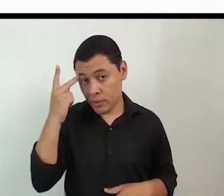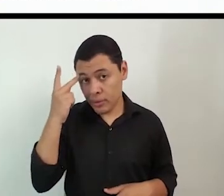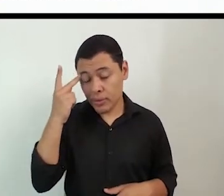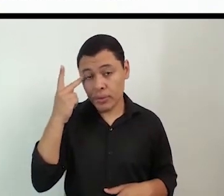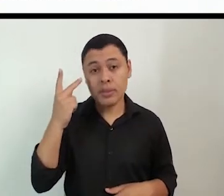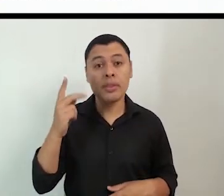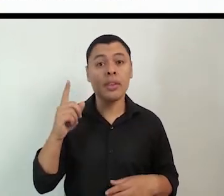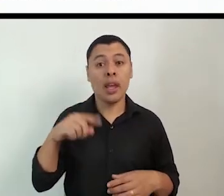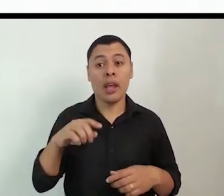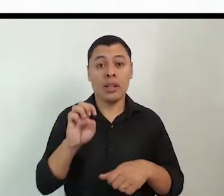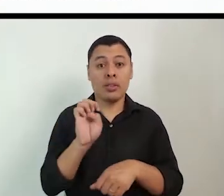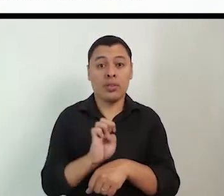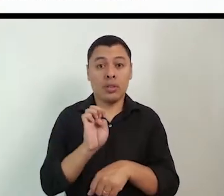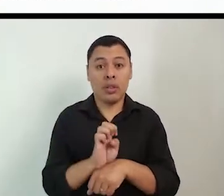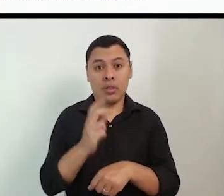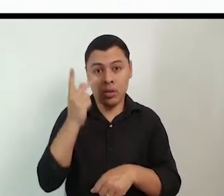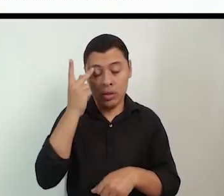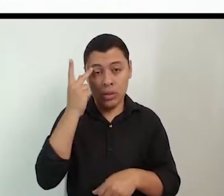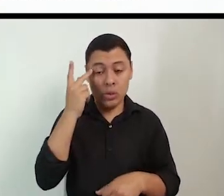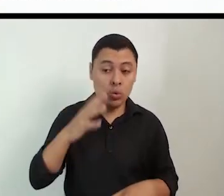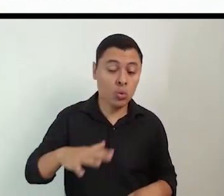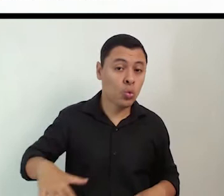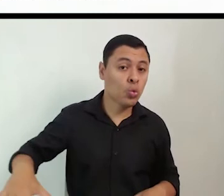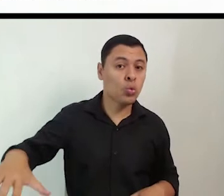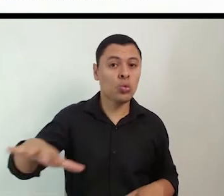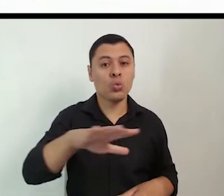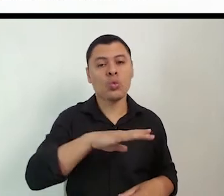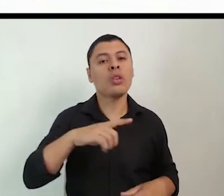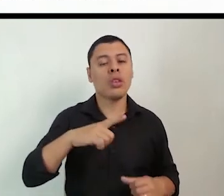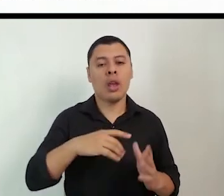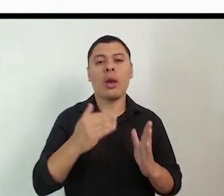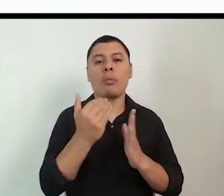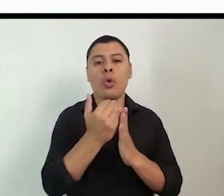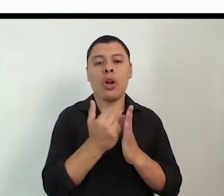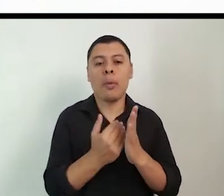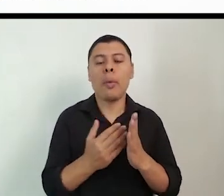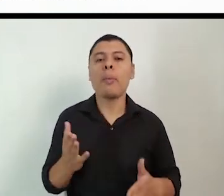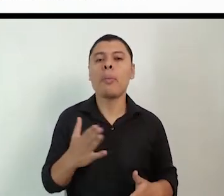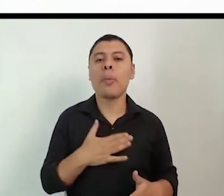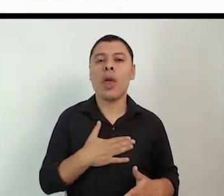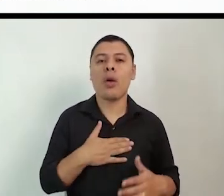o estado de São Paulo inteiro, né? Que é o programa Meu Emprego Inclusivo.